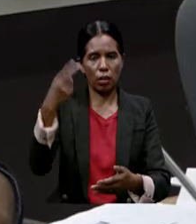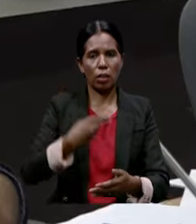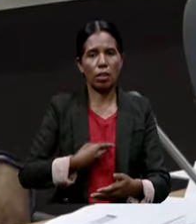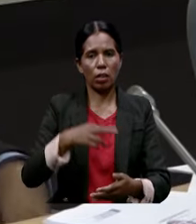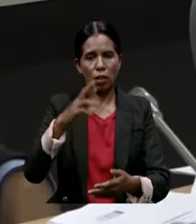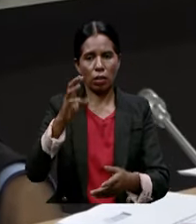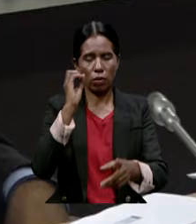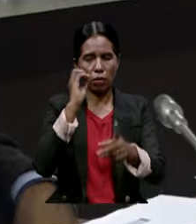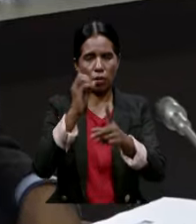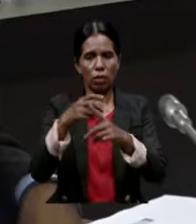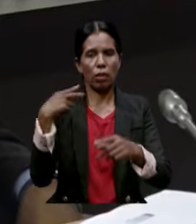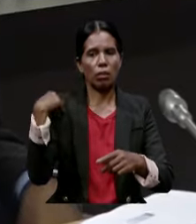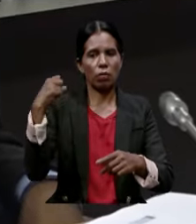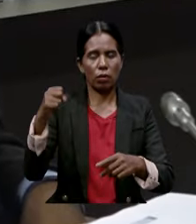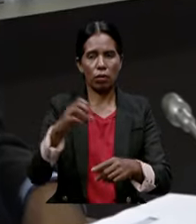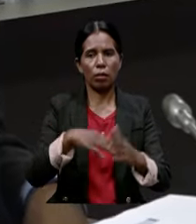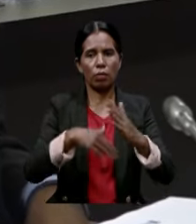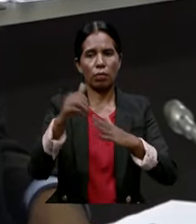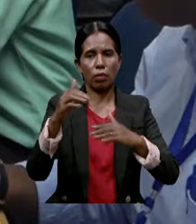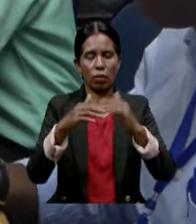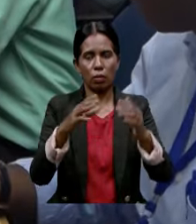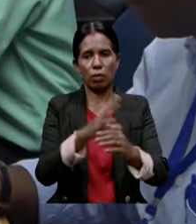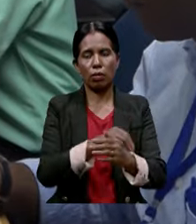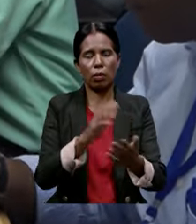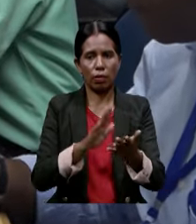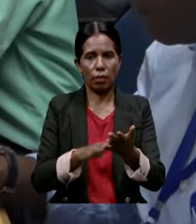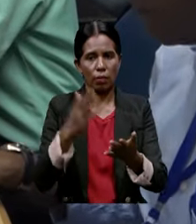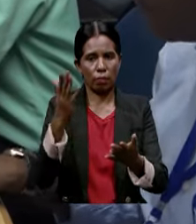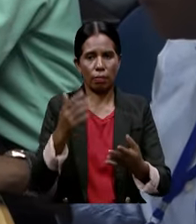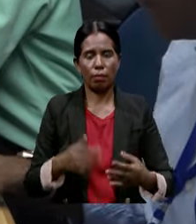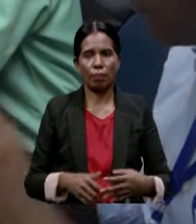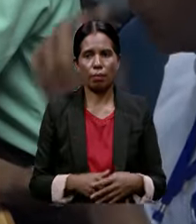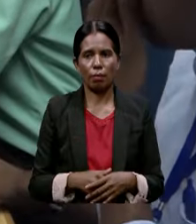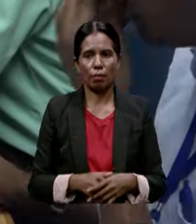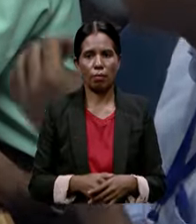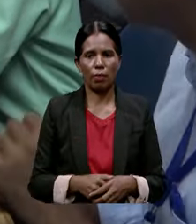objetivo é a qualidade de infraestrutura no ensino. Rui Medias, Jaime dos Santos, GMN.